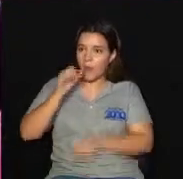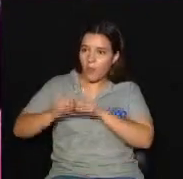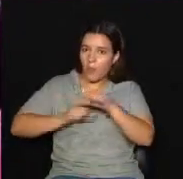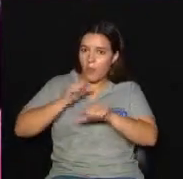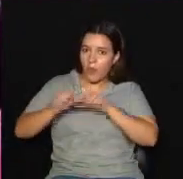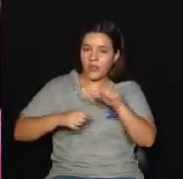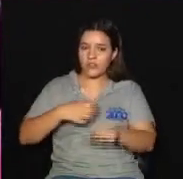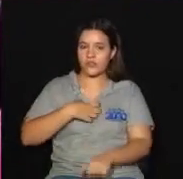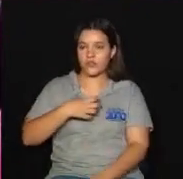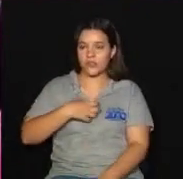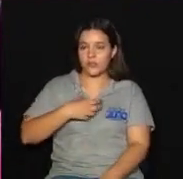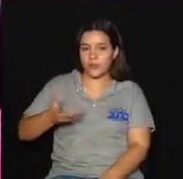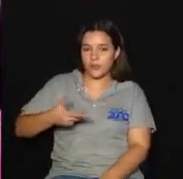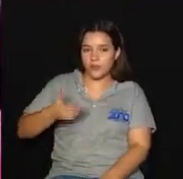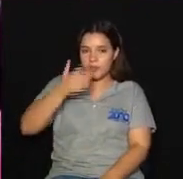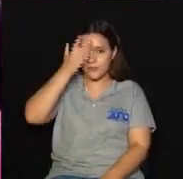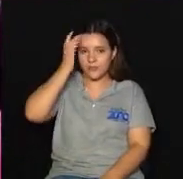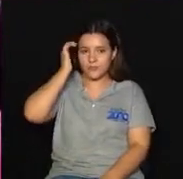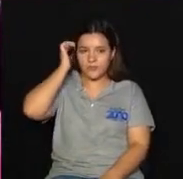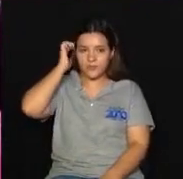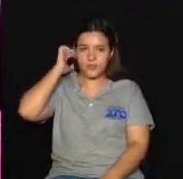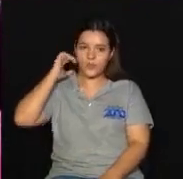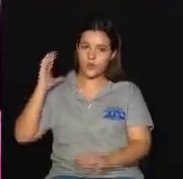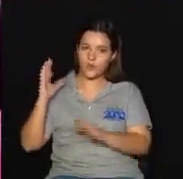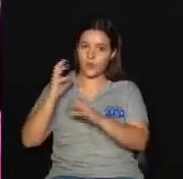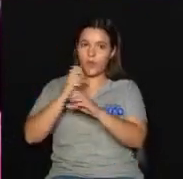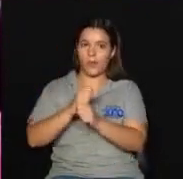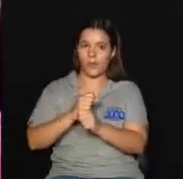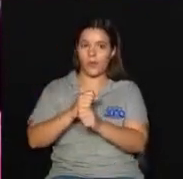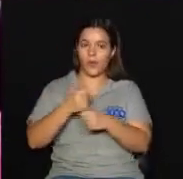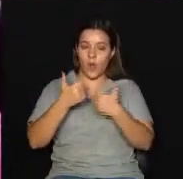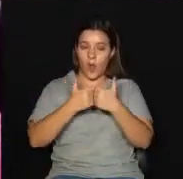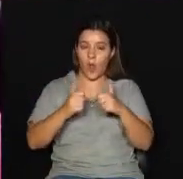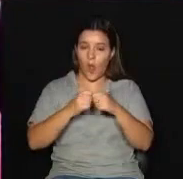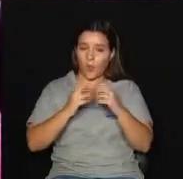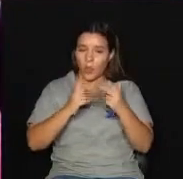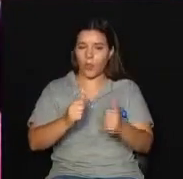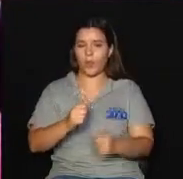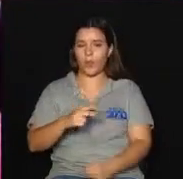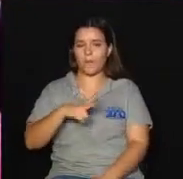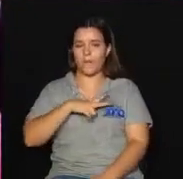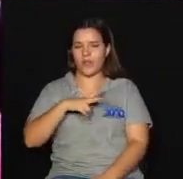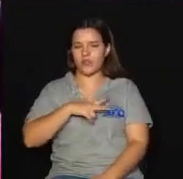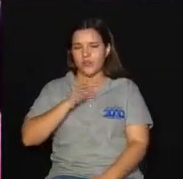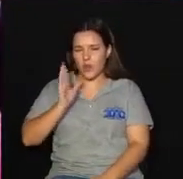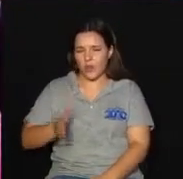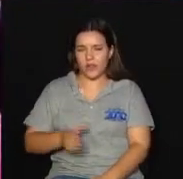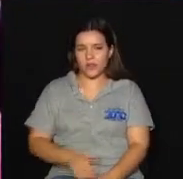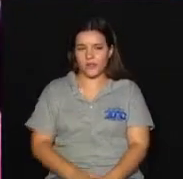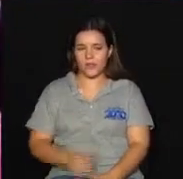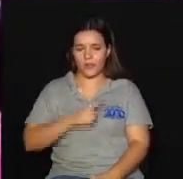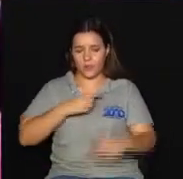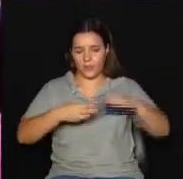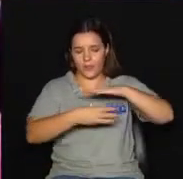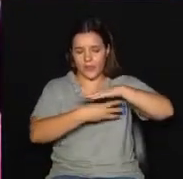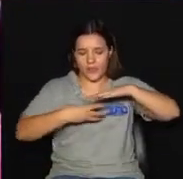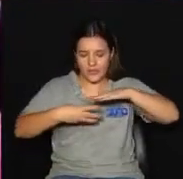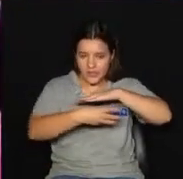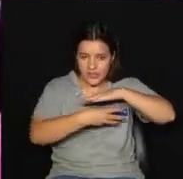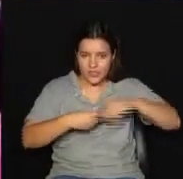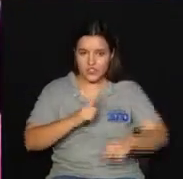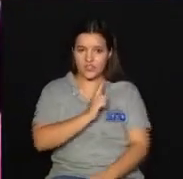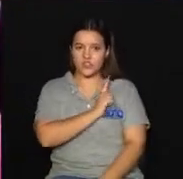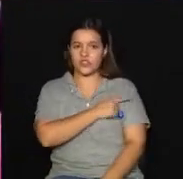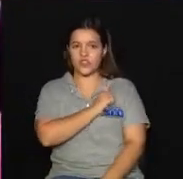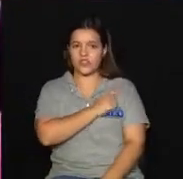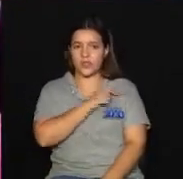acelerada. Você tem praticamente a total privatização do transporte público, a gestão municipal